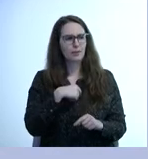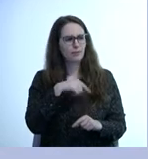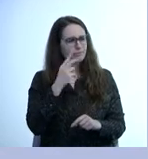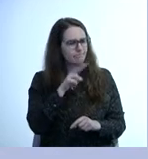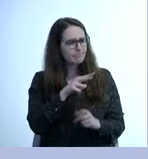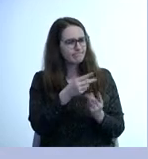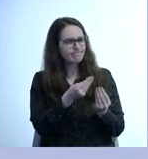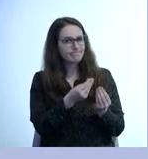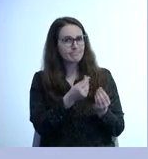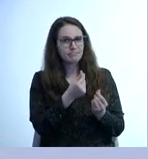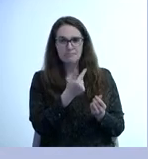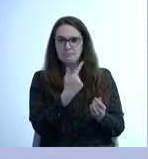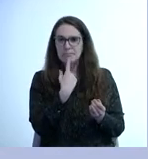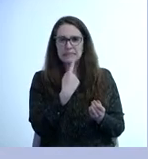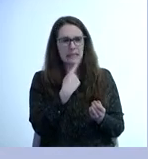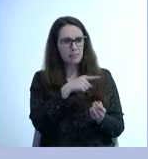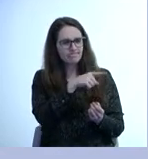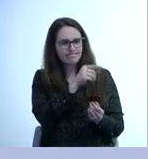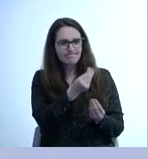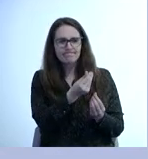imediatamente que o João Luís